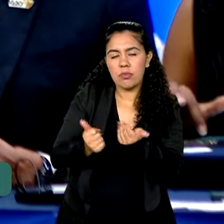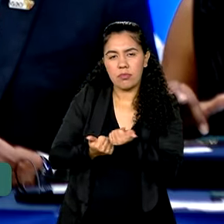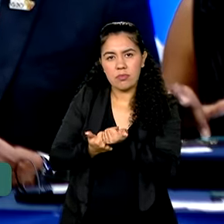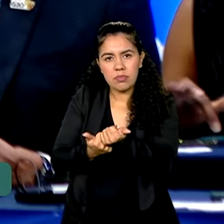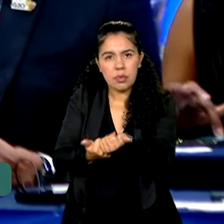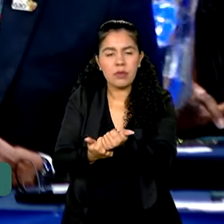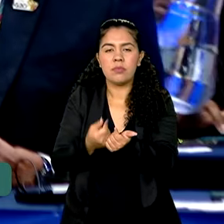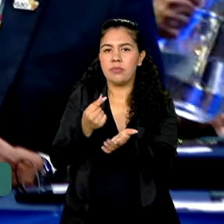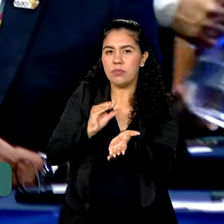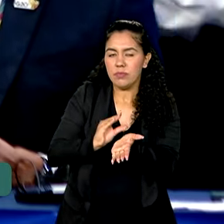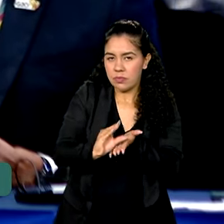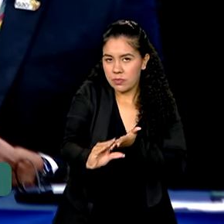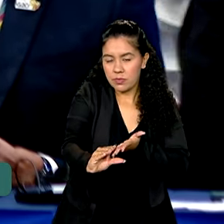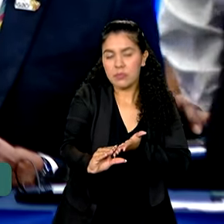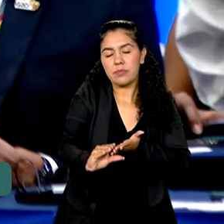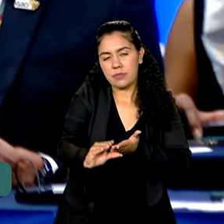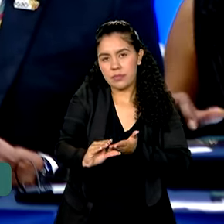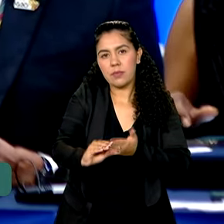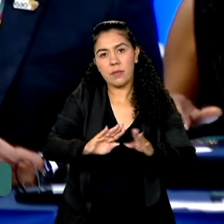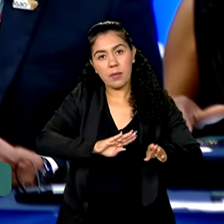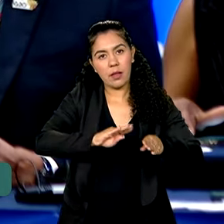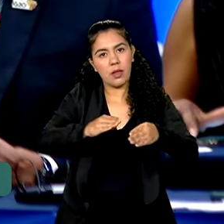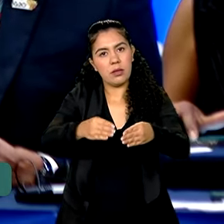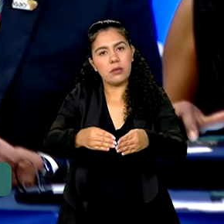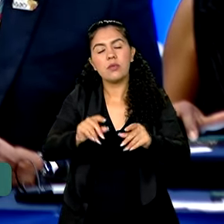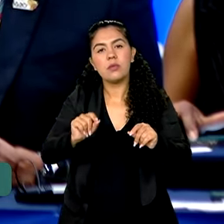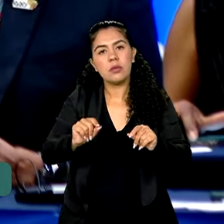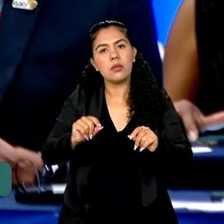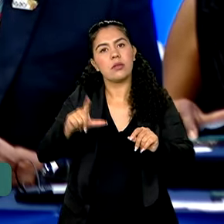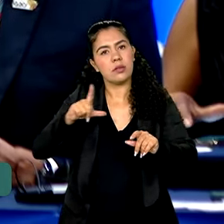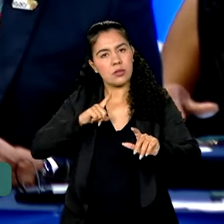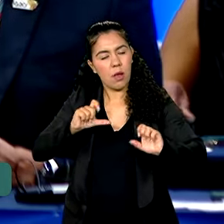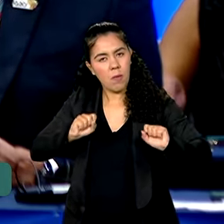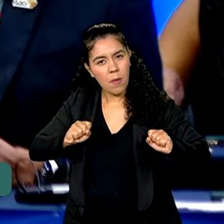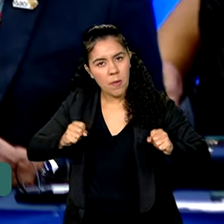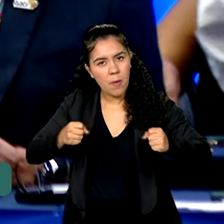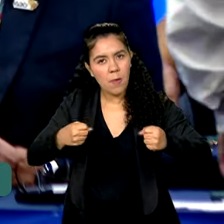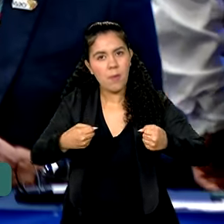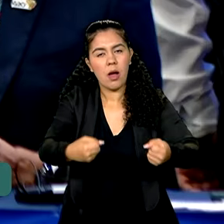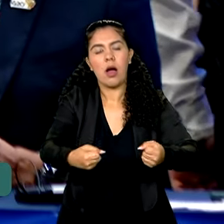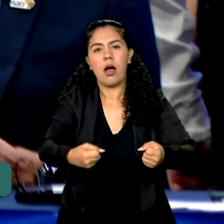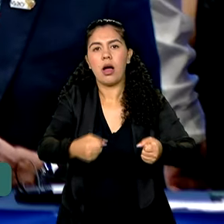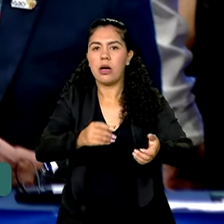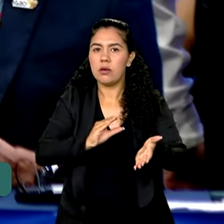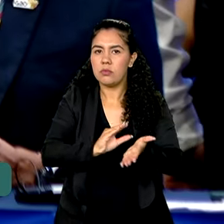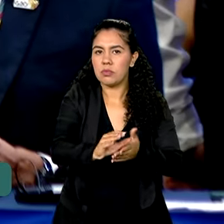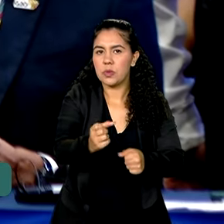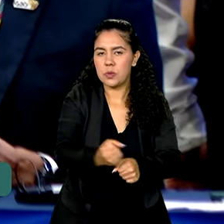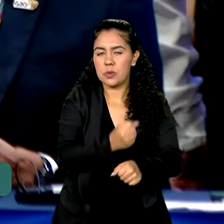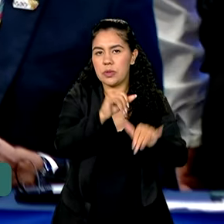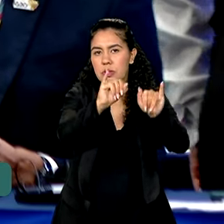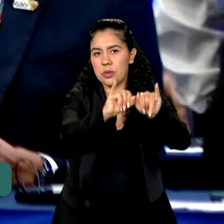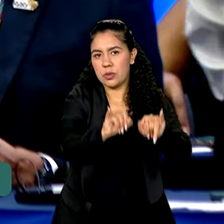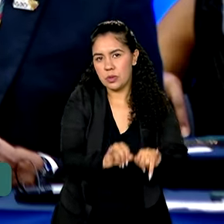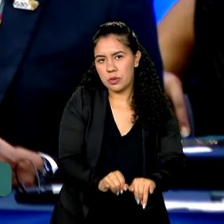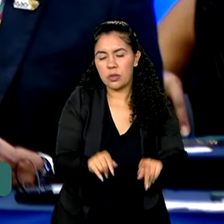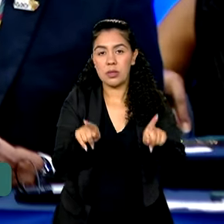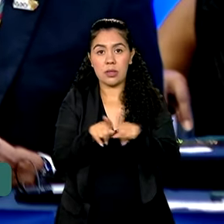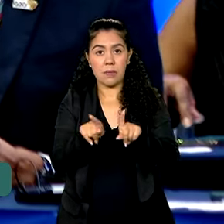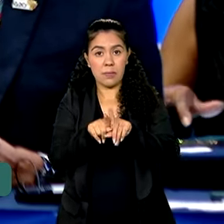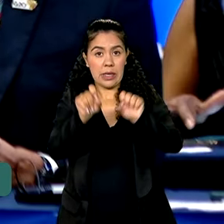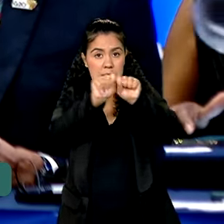os investimentos, direcionando esforços e recursos para infraestruturas, sistema de